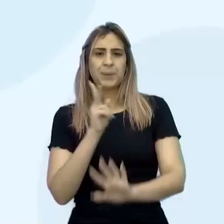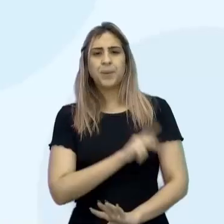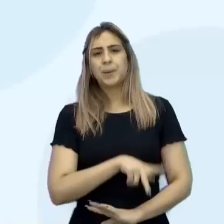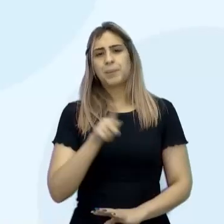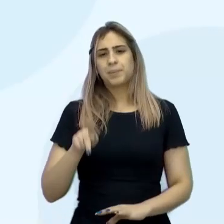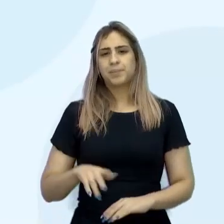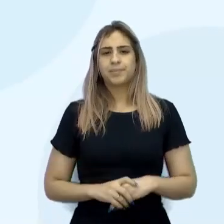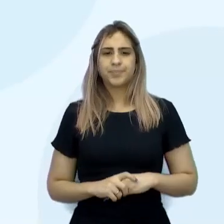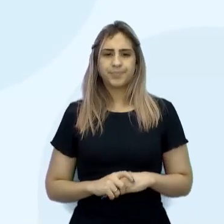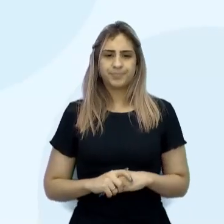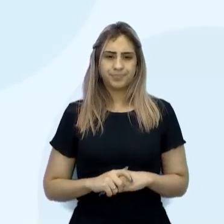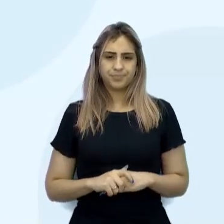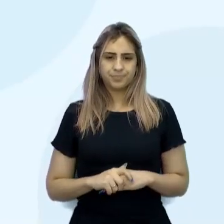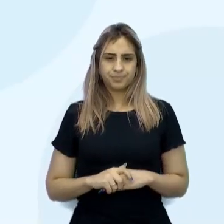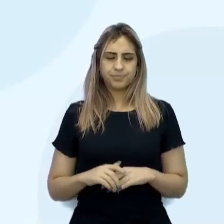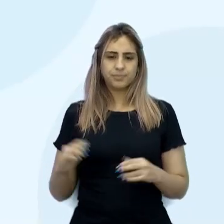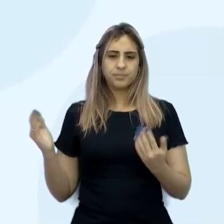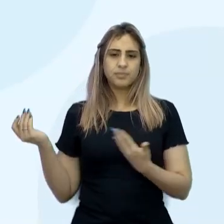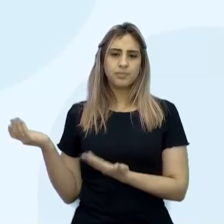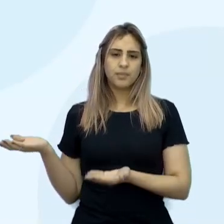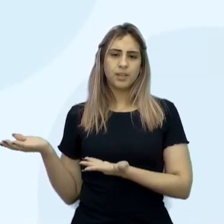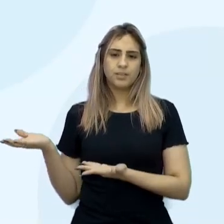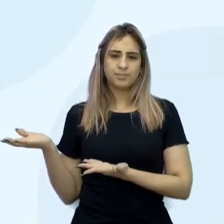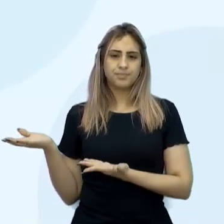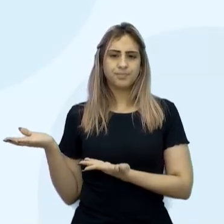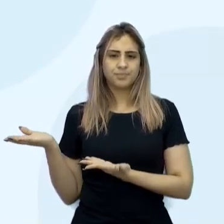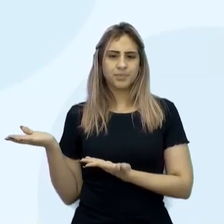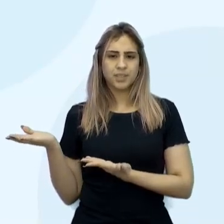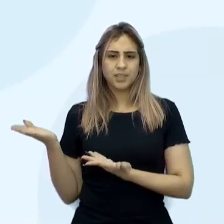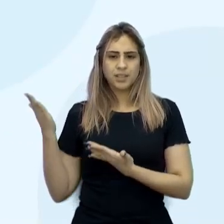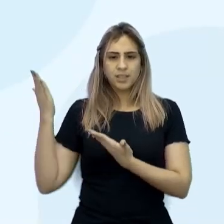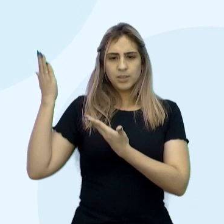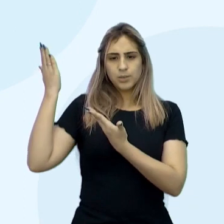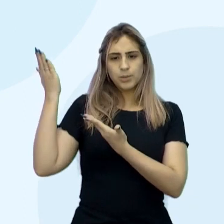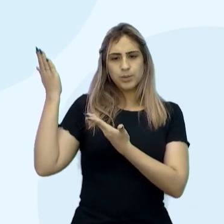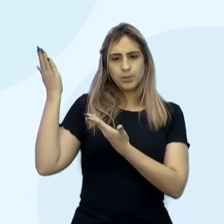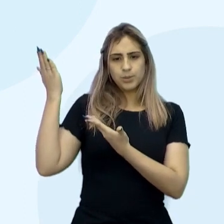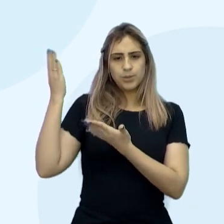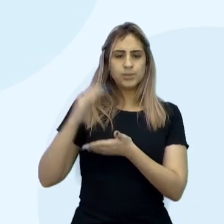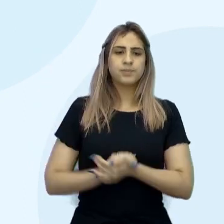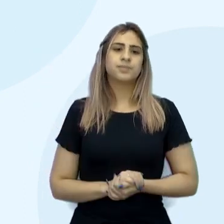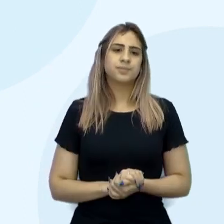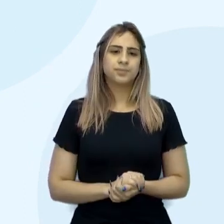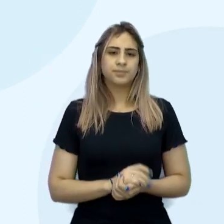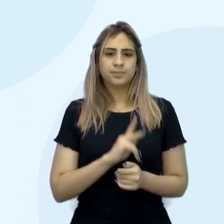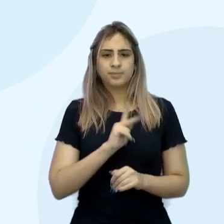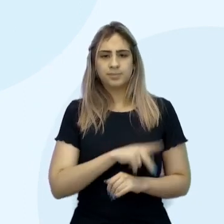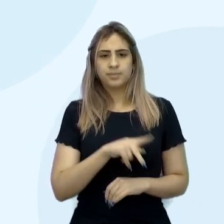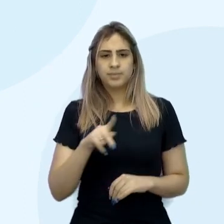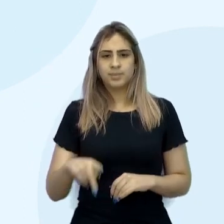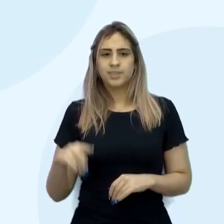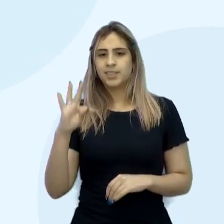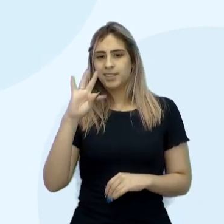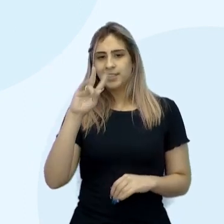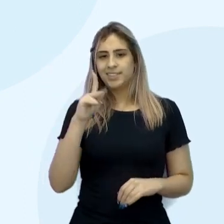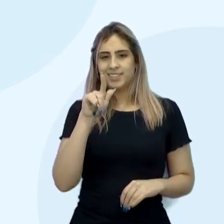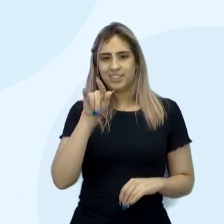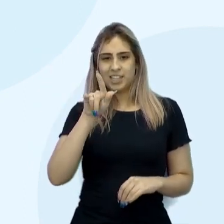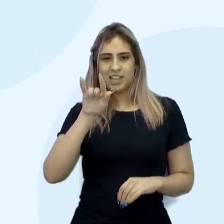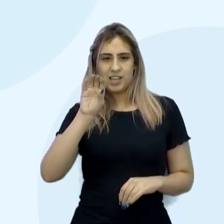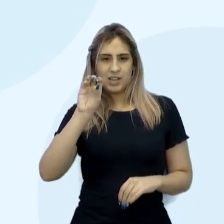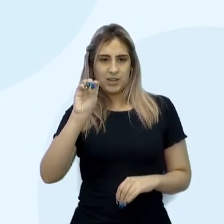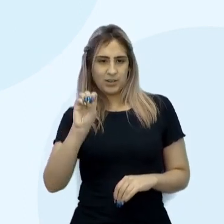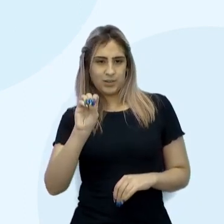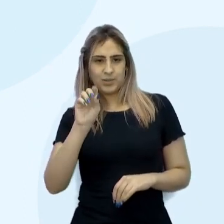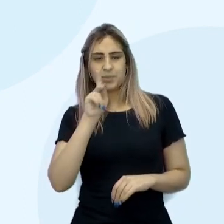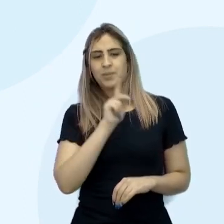né? Como eu havia falado para vocês. Então temos aí o professor Osmar, os números por trás da informação, o professor Tiago, razão e